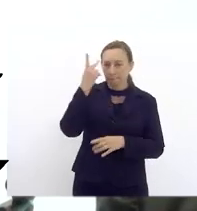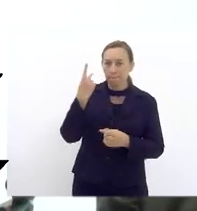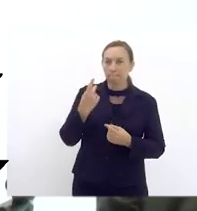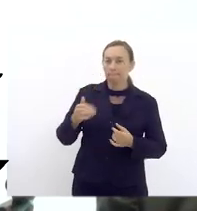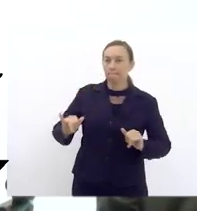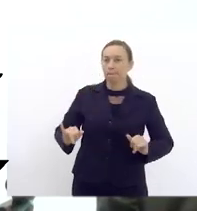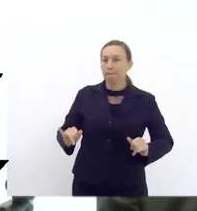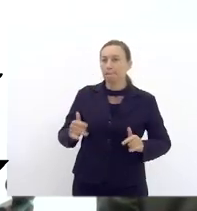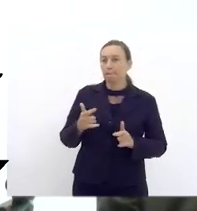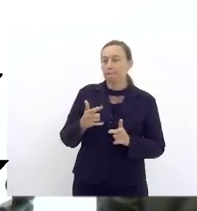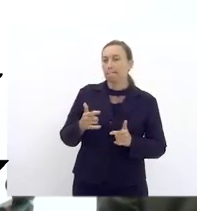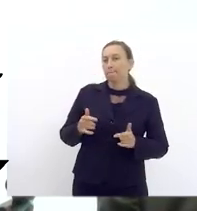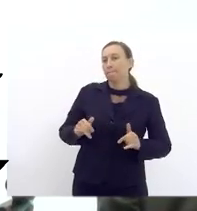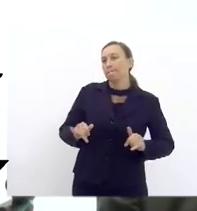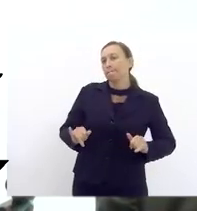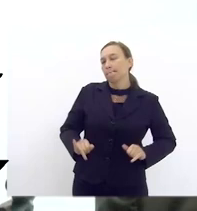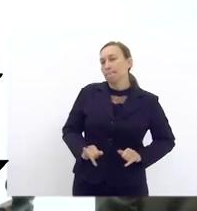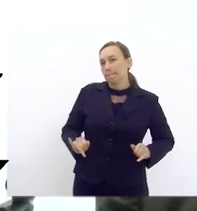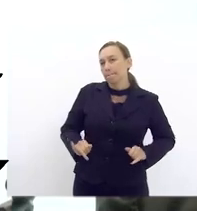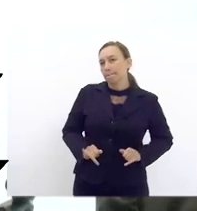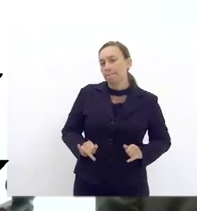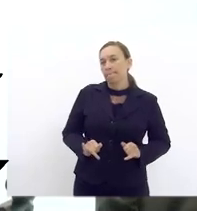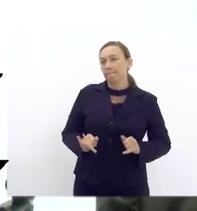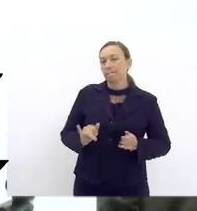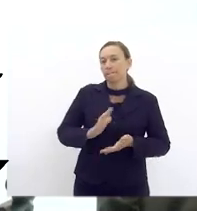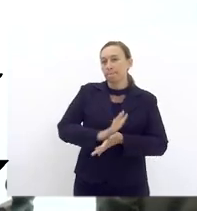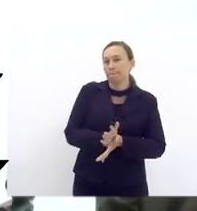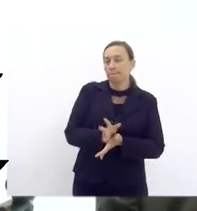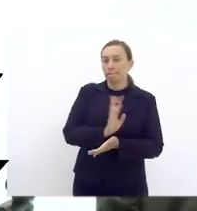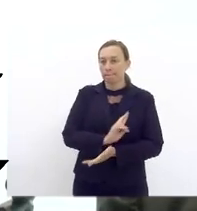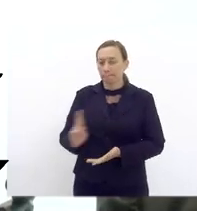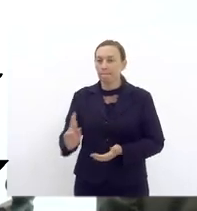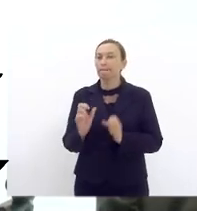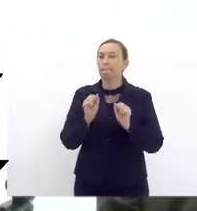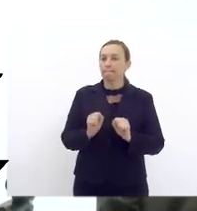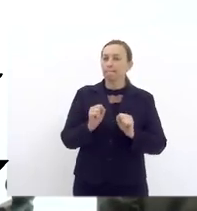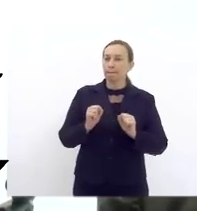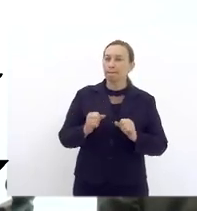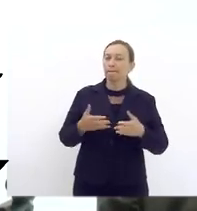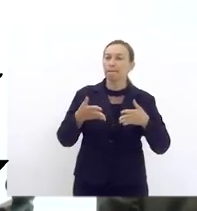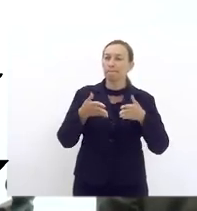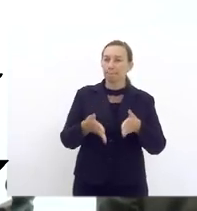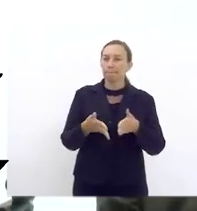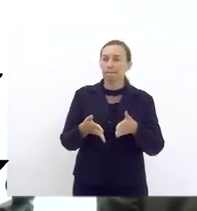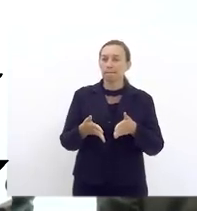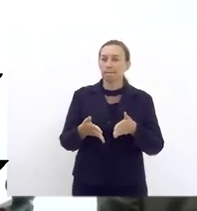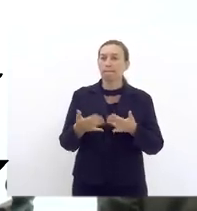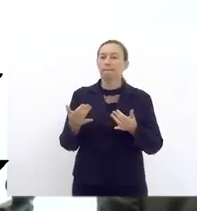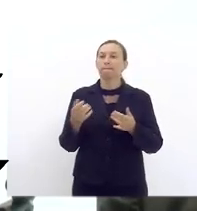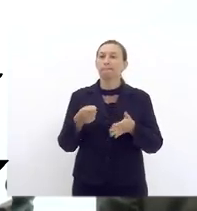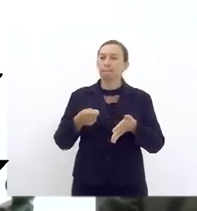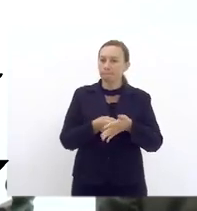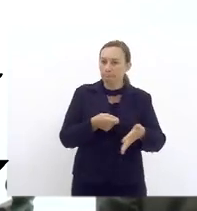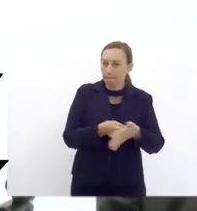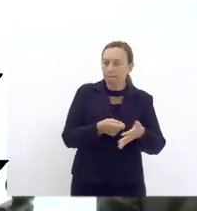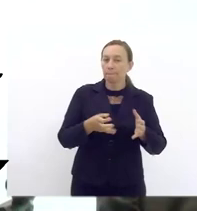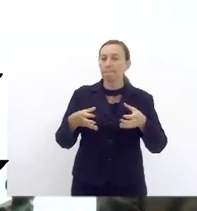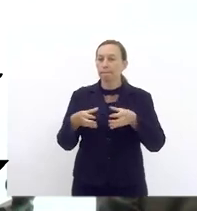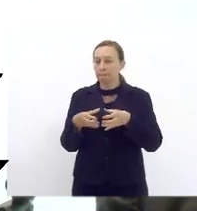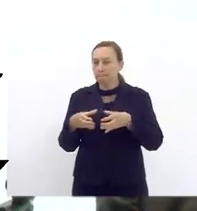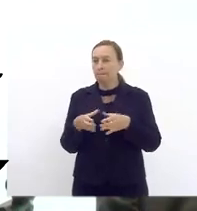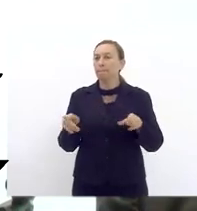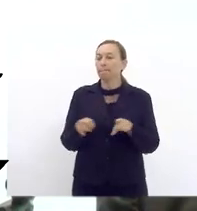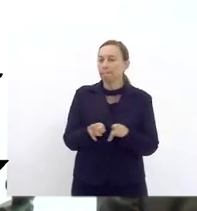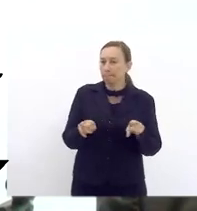né para que a gente possa ter a centralização dos dados das denúncias que a comissão também tem